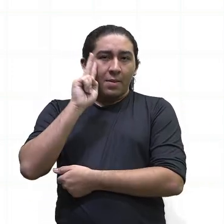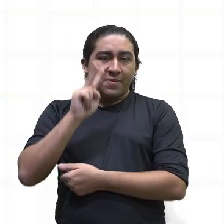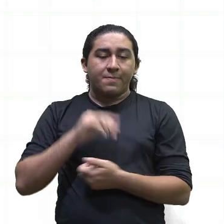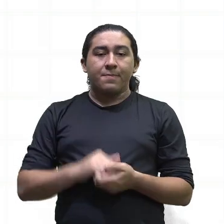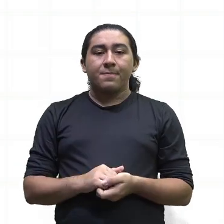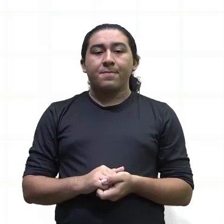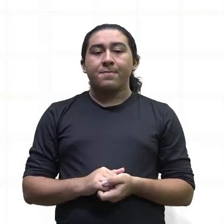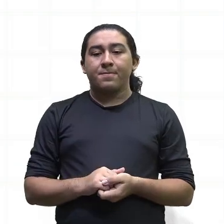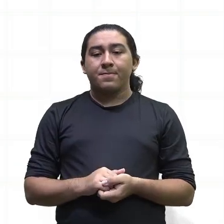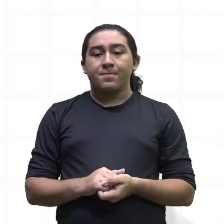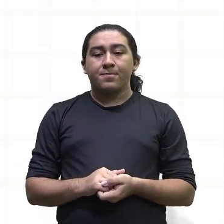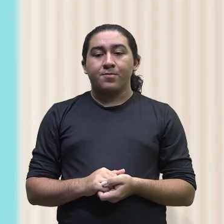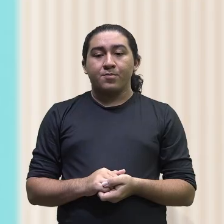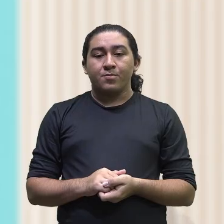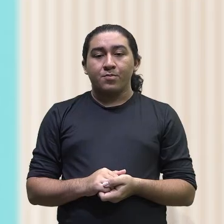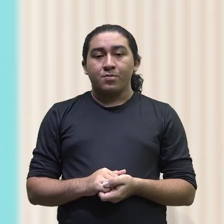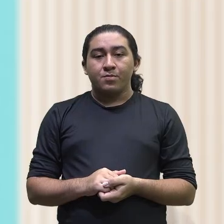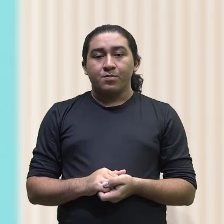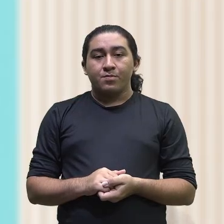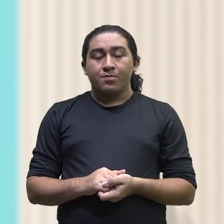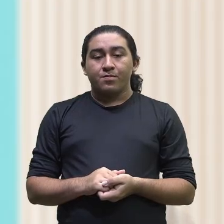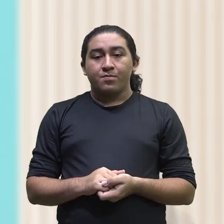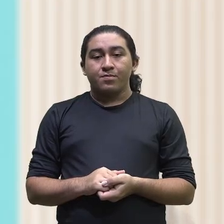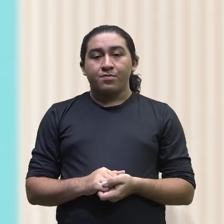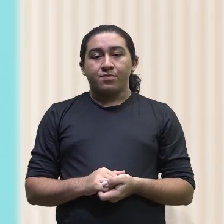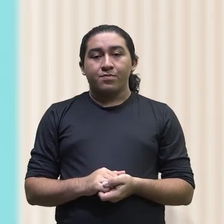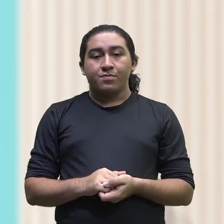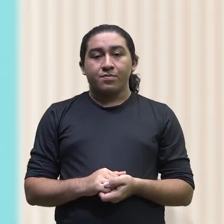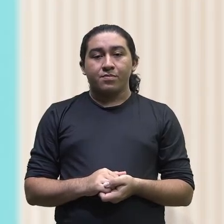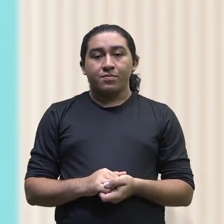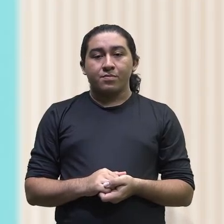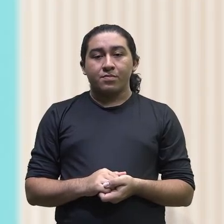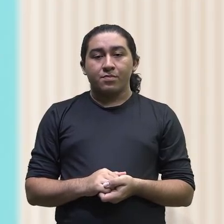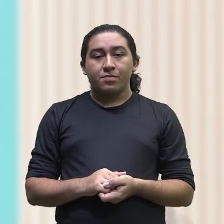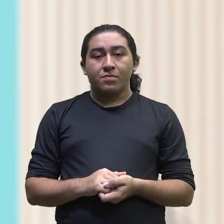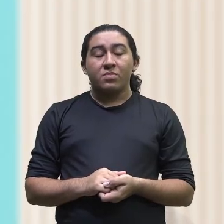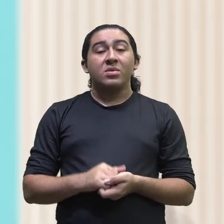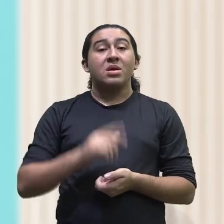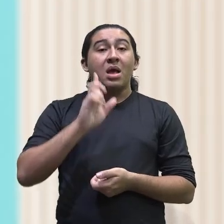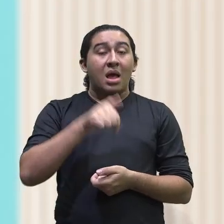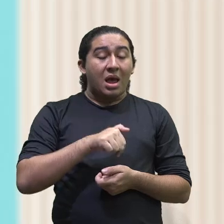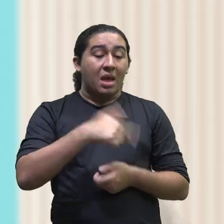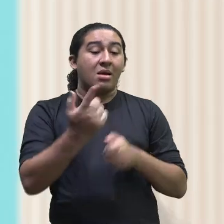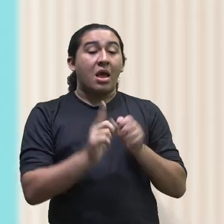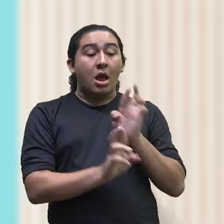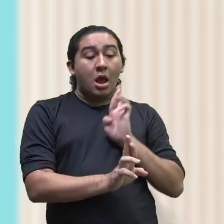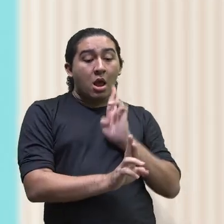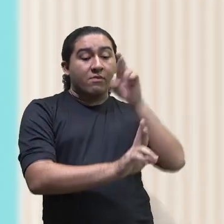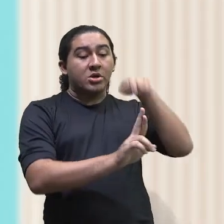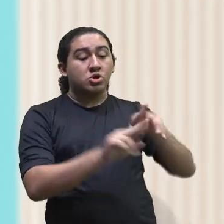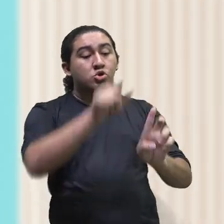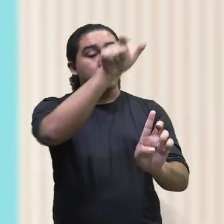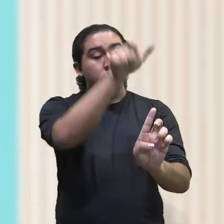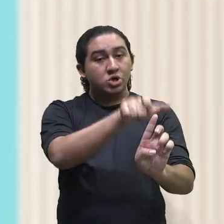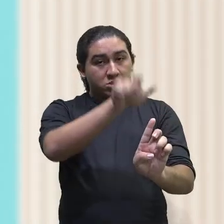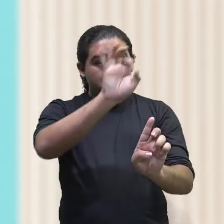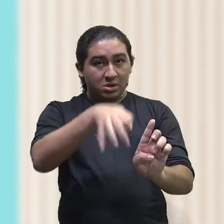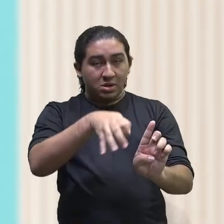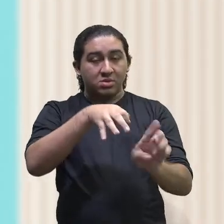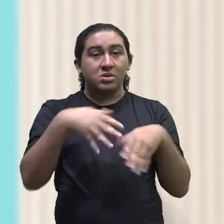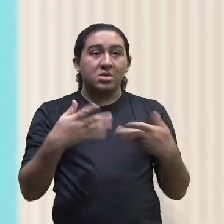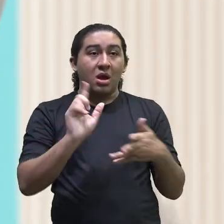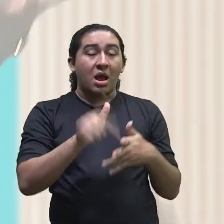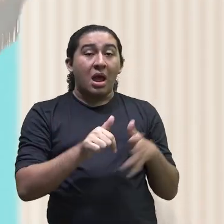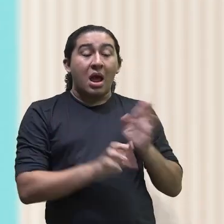estamos falando, tá, de sintagma nominal referente a sujeito. Então, a gente está falando que ele está